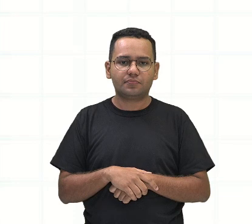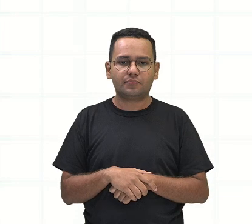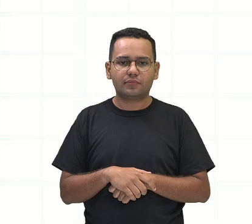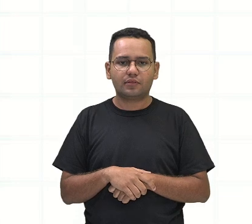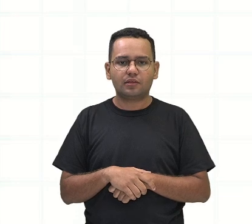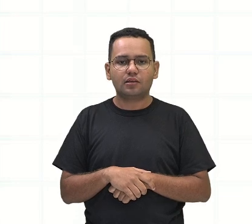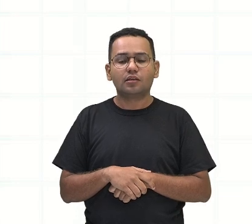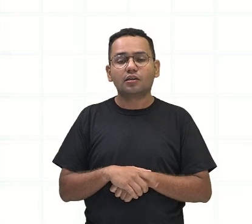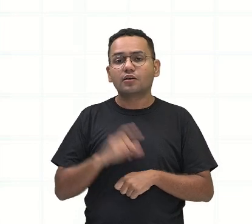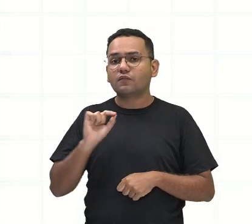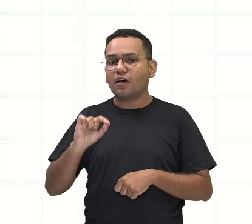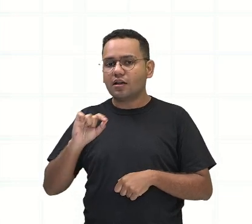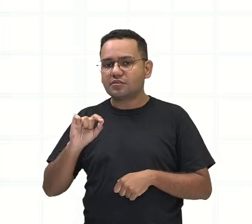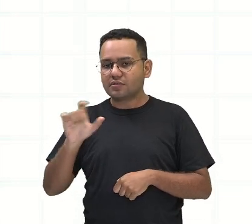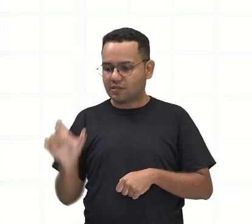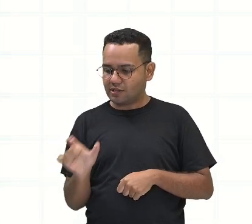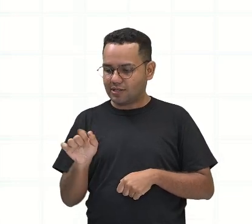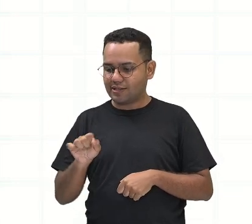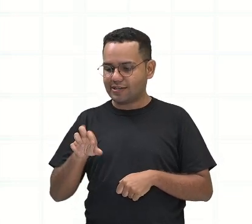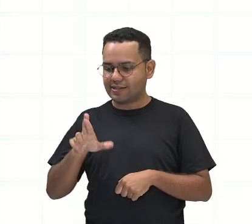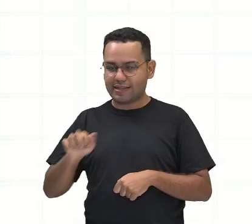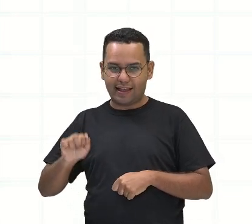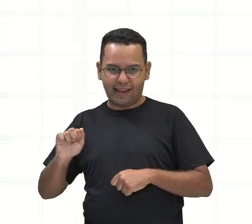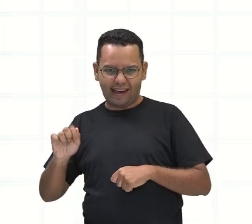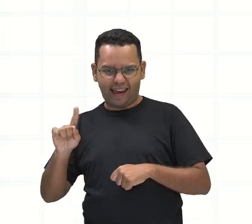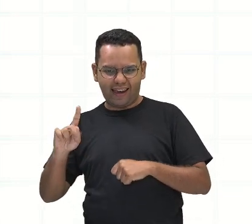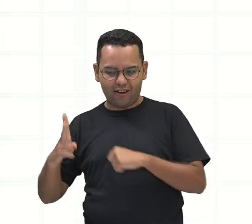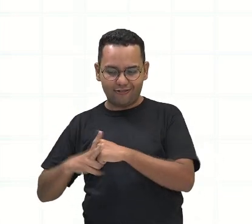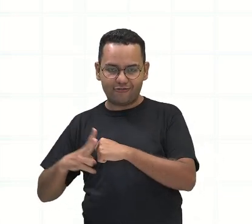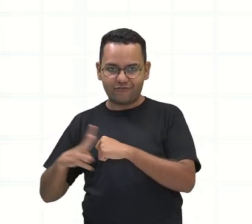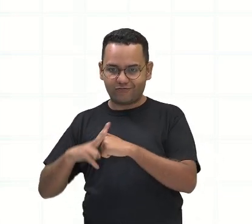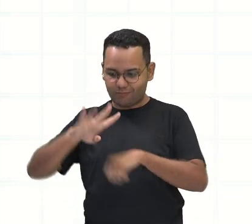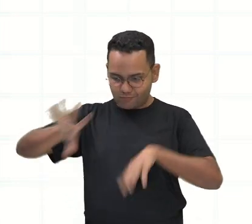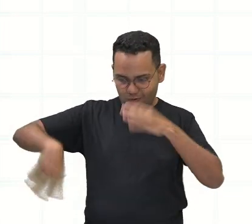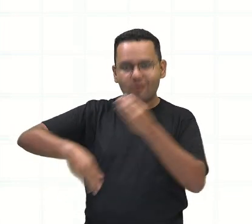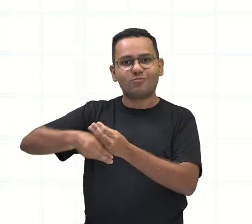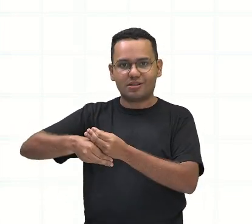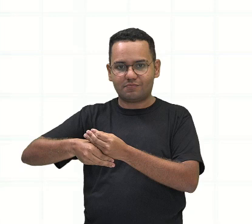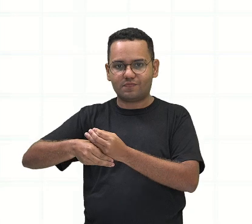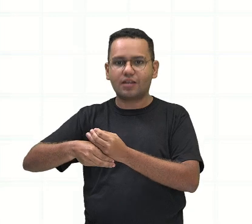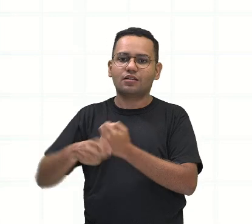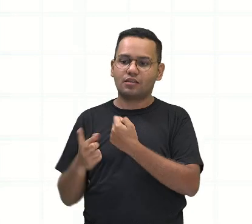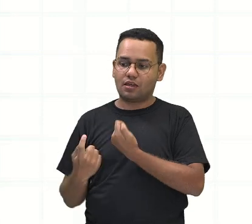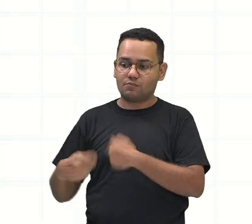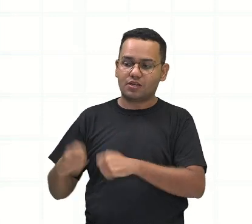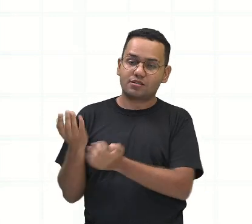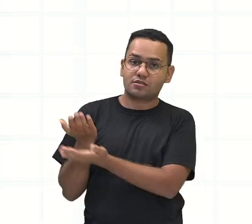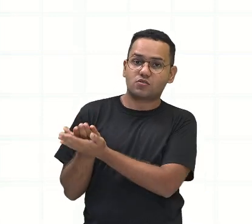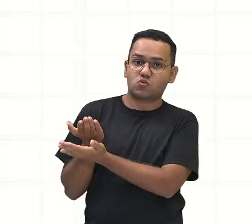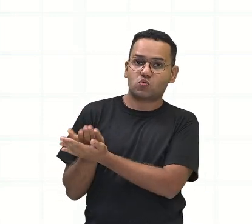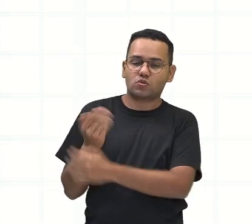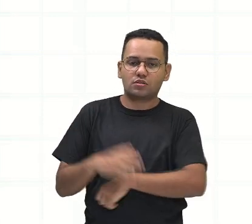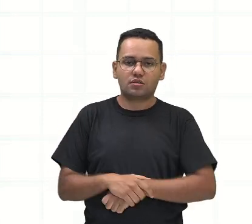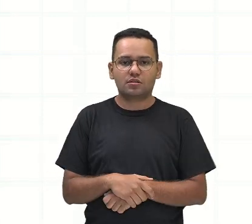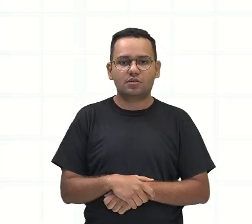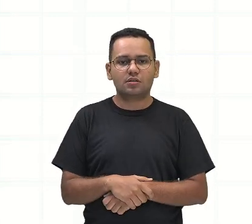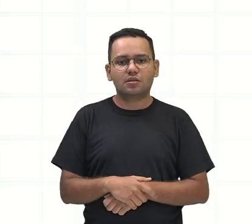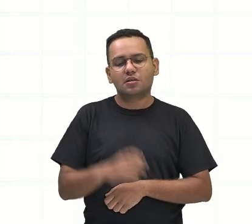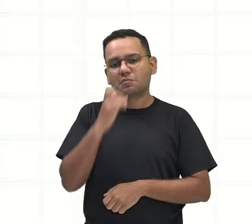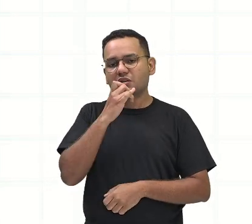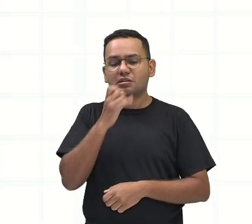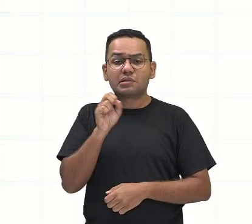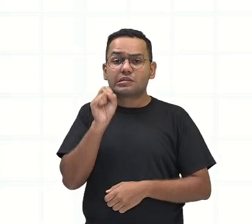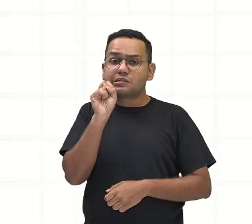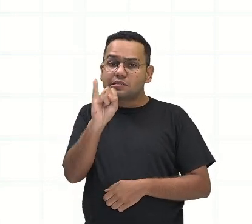verbo será, provavelmente será preciso estudar. Então, se eu tivesse só o será preciso